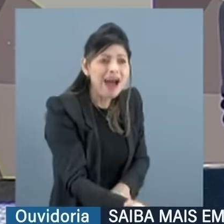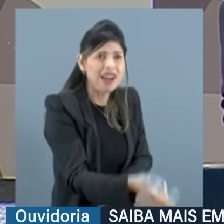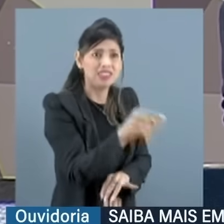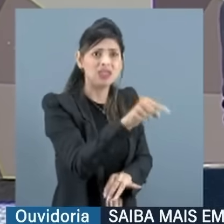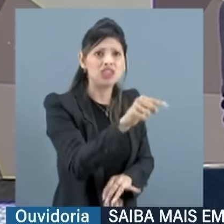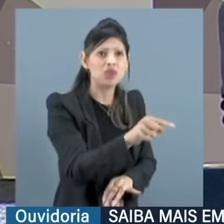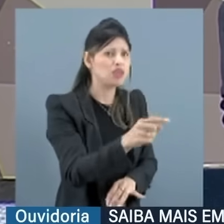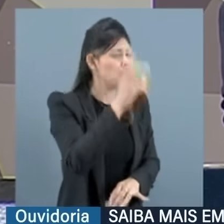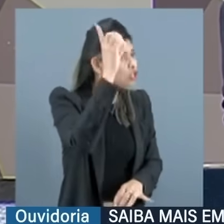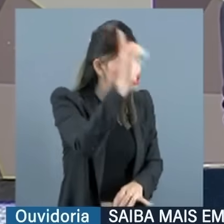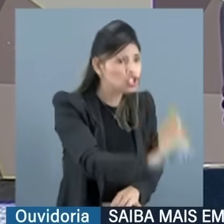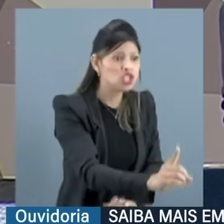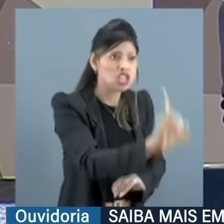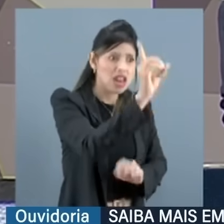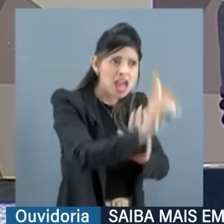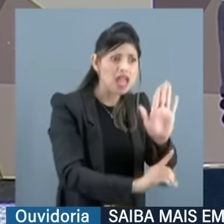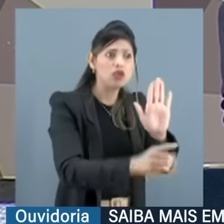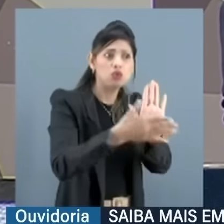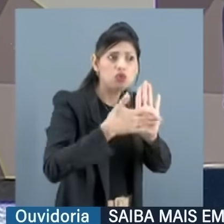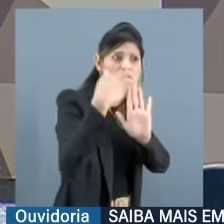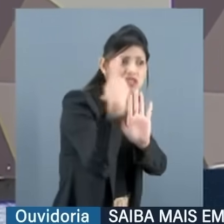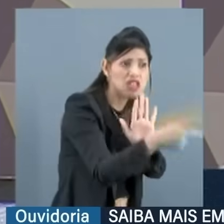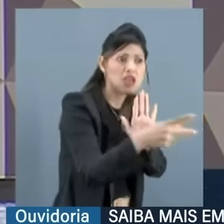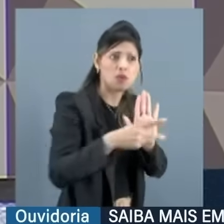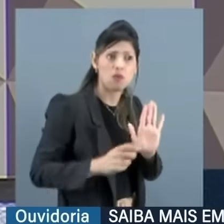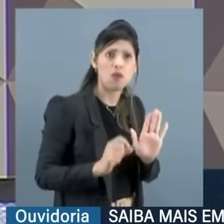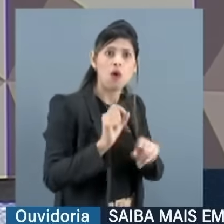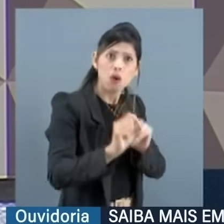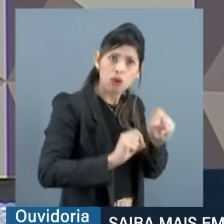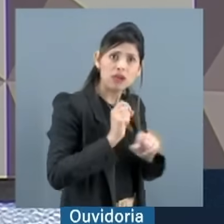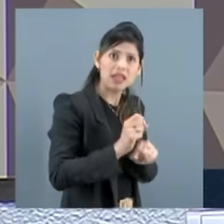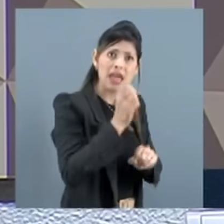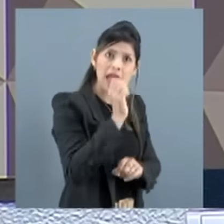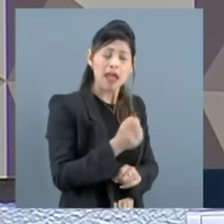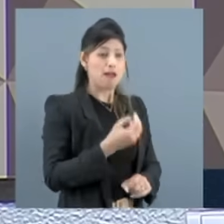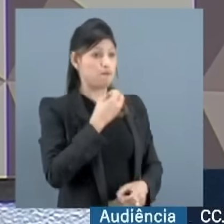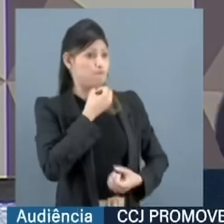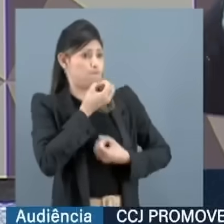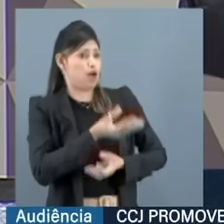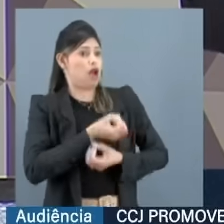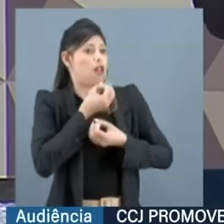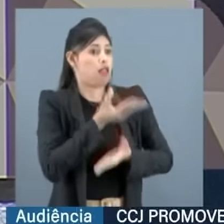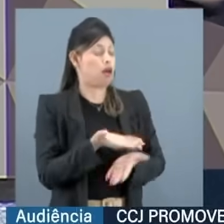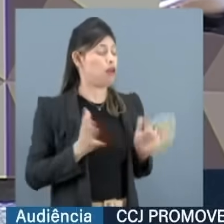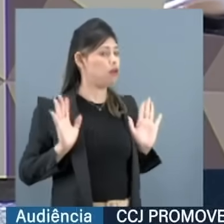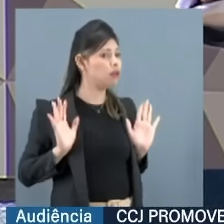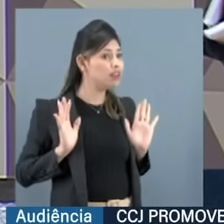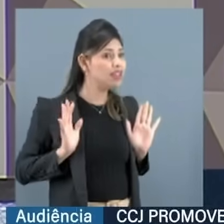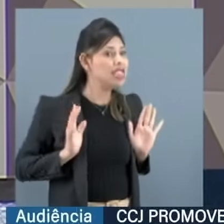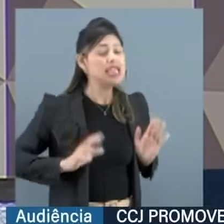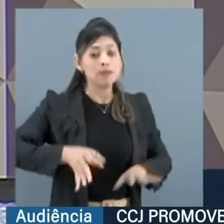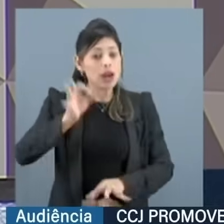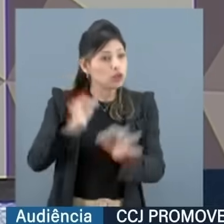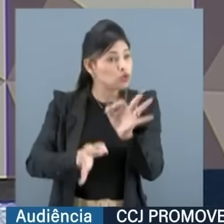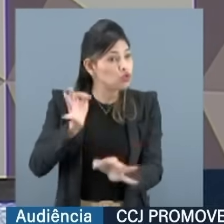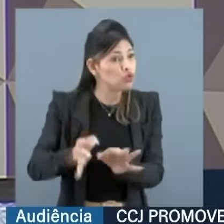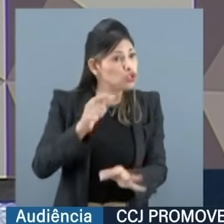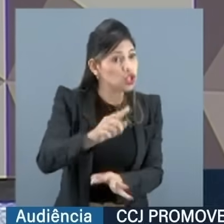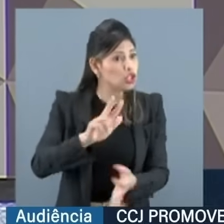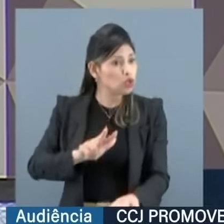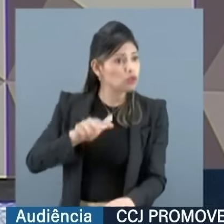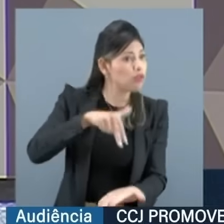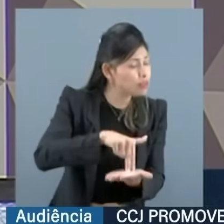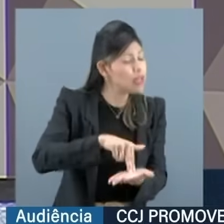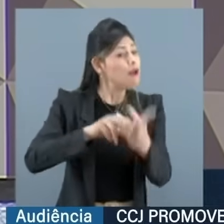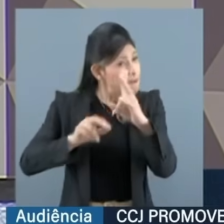que os princípios constitucionais que Vossa Excelência invoca, eles são suficientes para que a justiça se posicione, o faça,